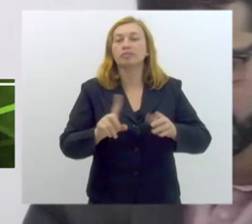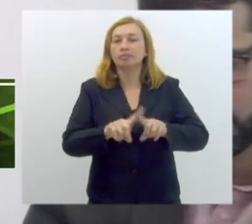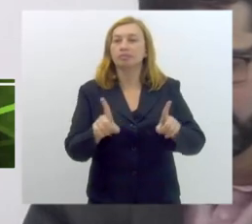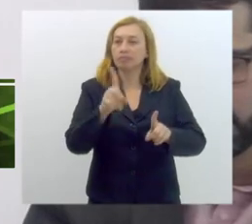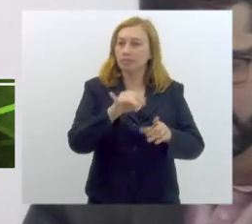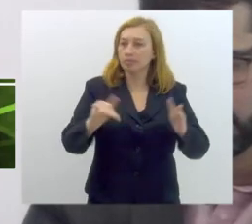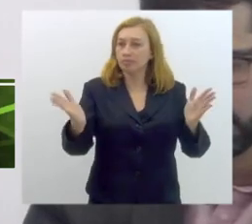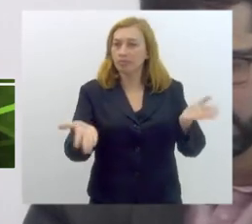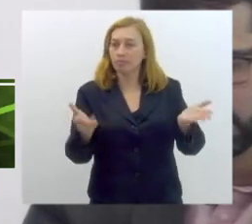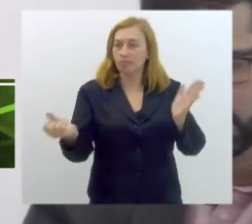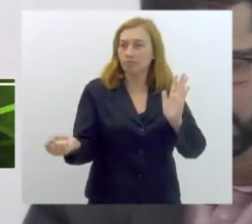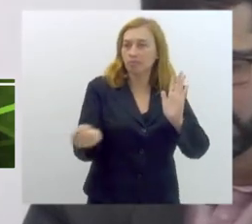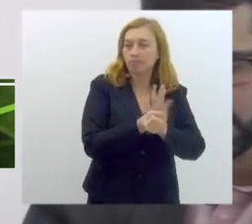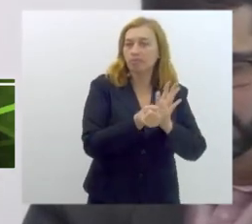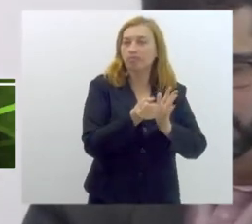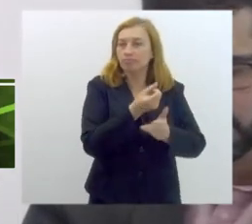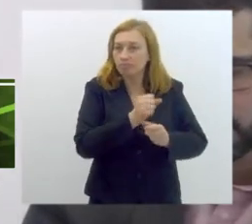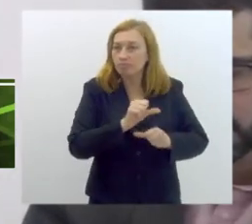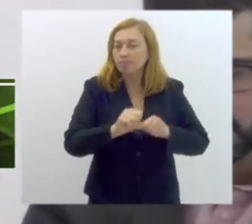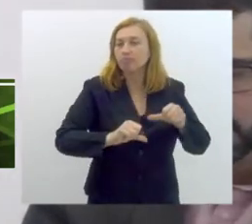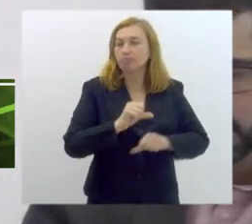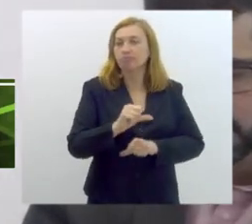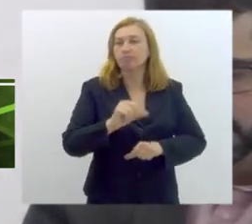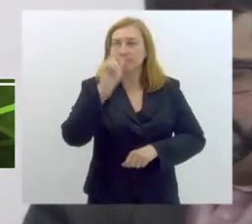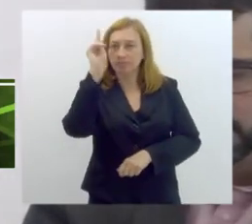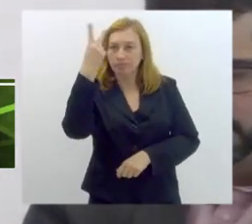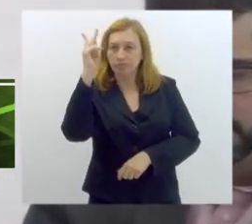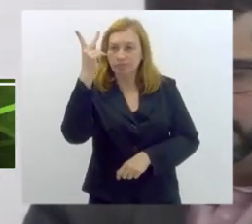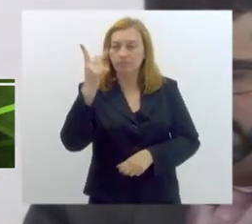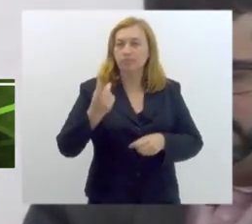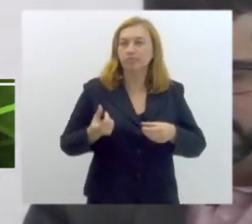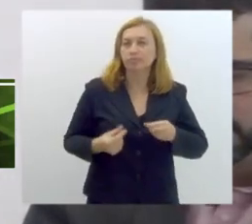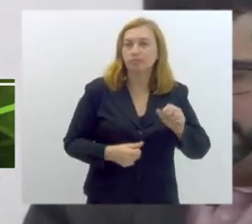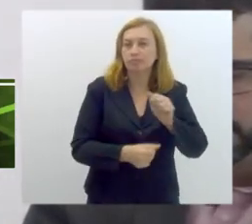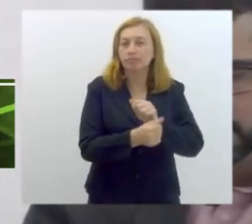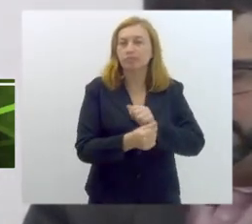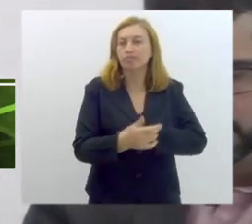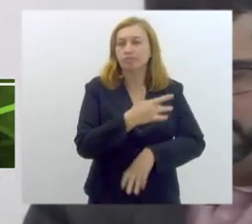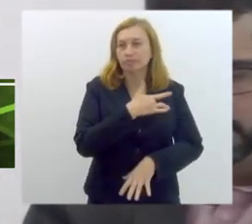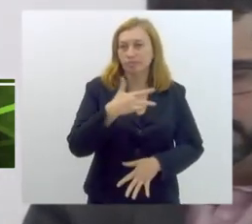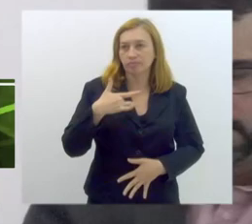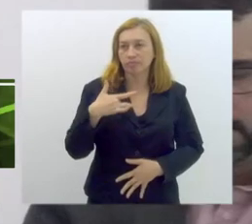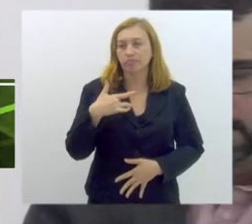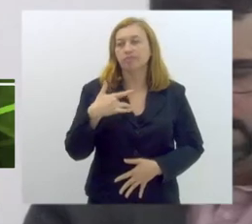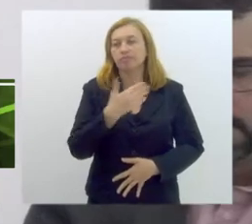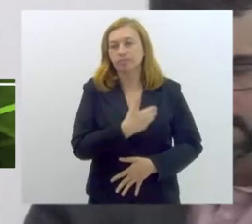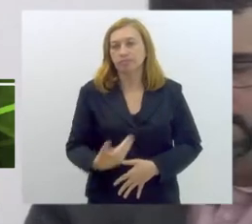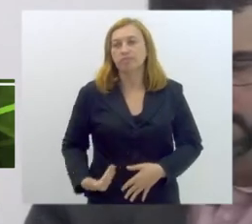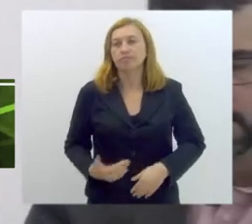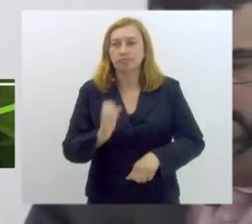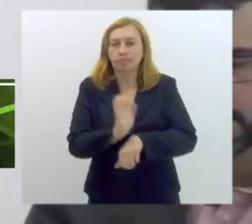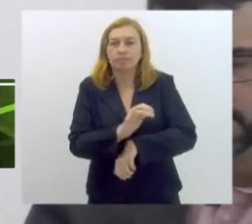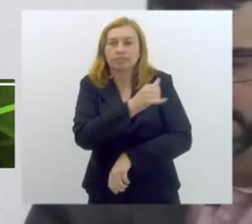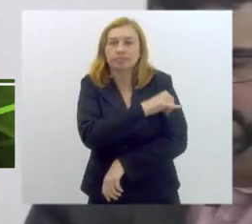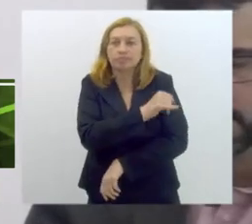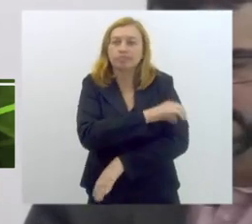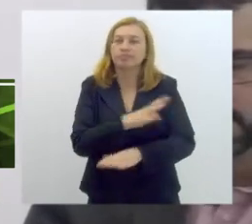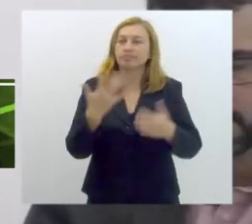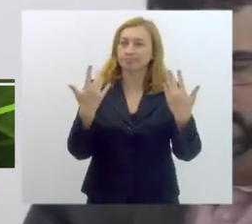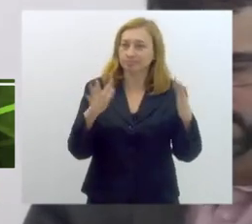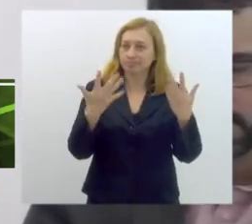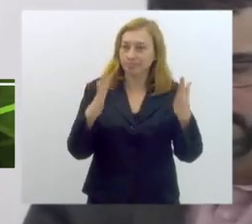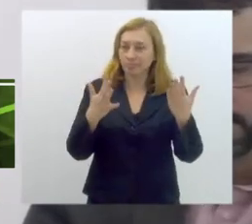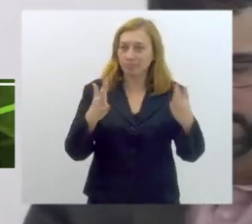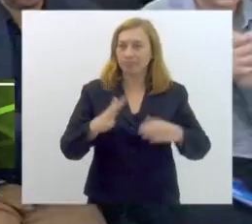marco, nós vamos mudar muito a história do financiamento da saúde pública no Estado do Rio de Janeiro.